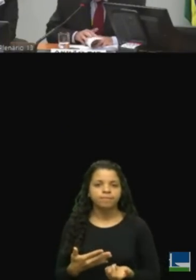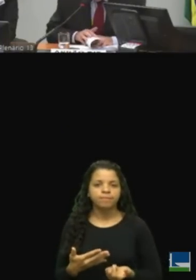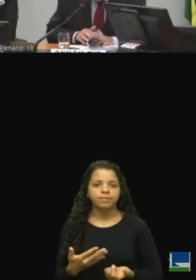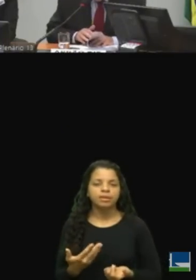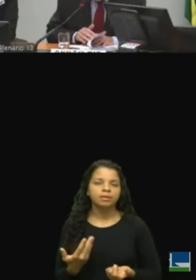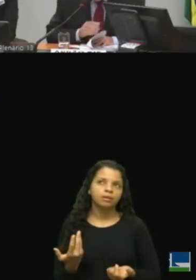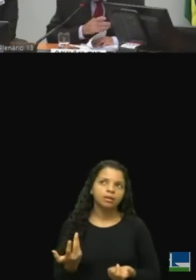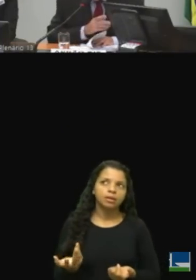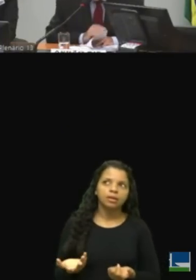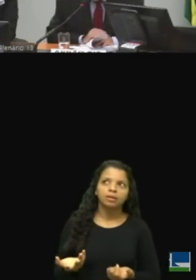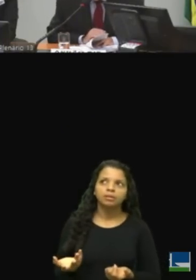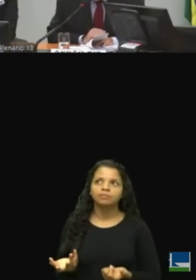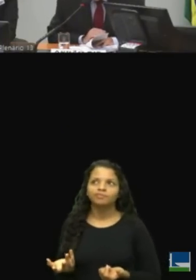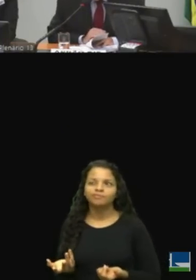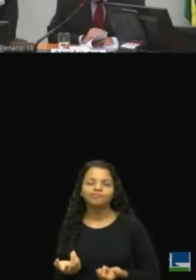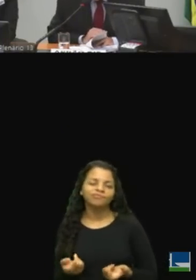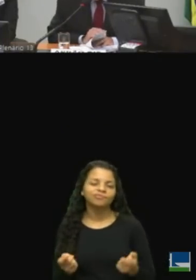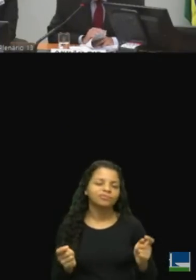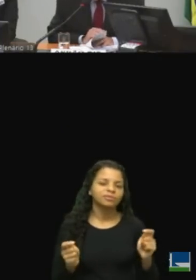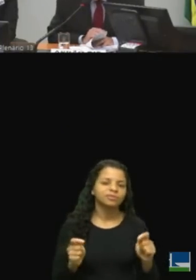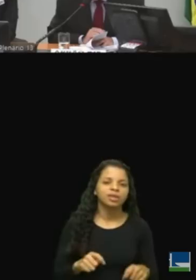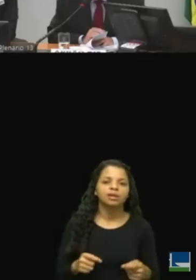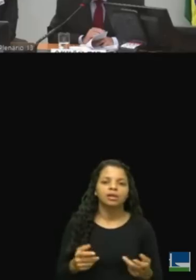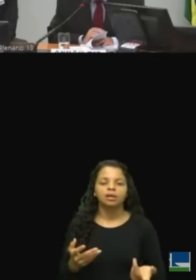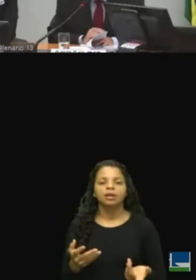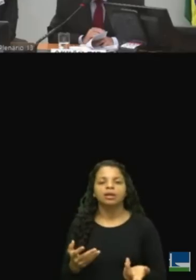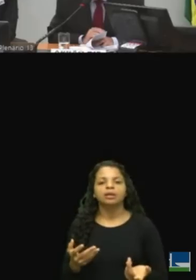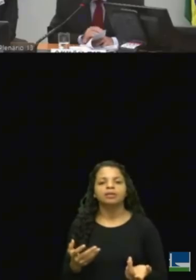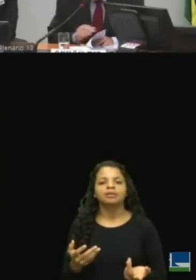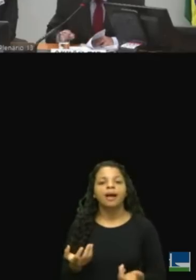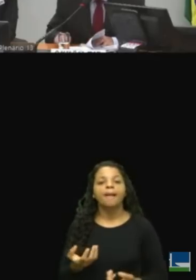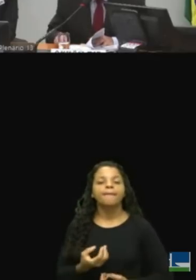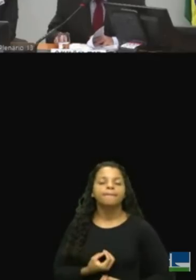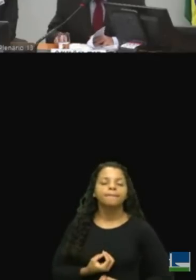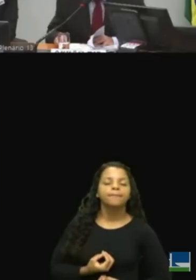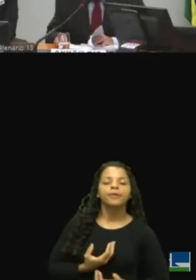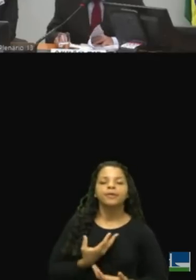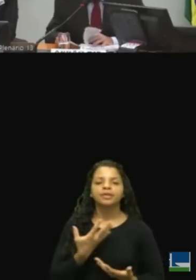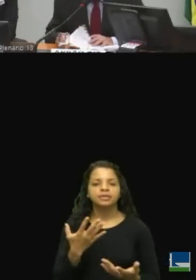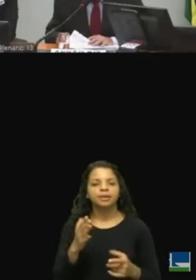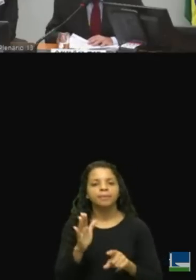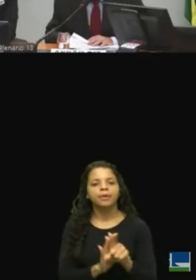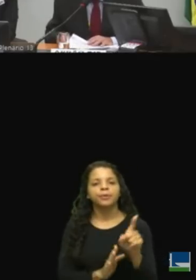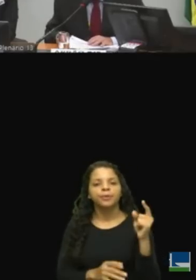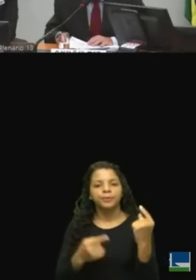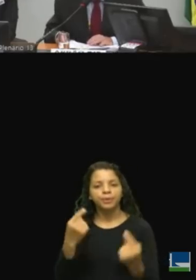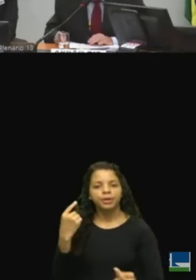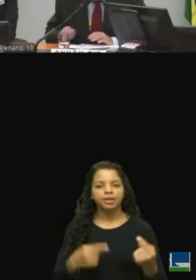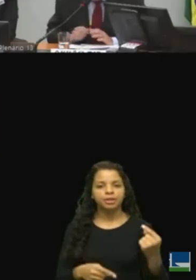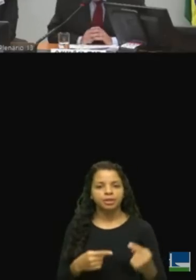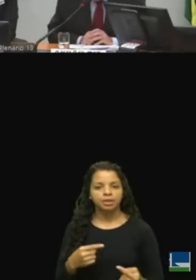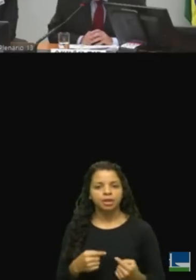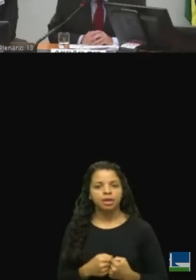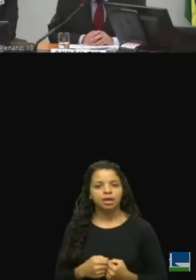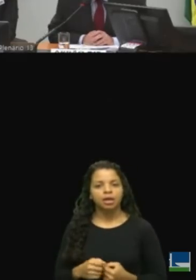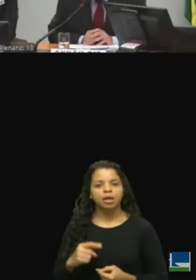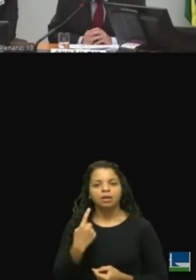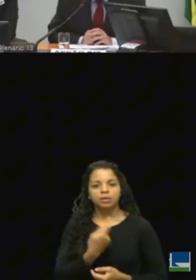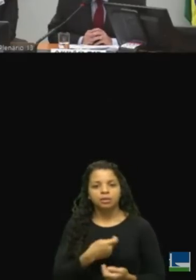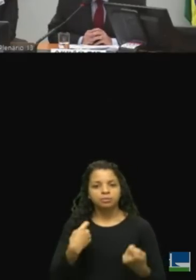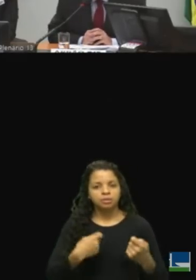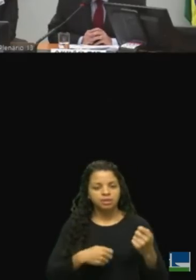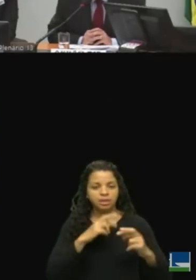deputada, em que eu até entreguei à deputada uma poesia do Dr. Jairo Bianec, Perguntas à Política, de que nós precisamos